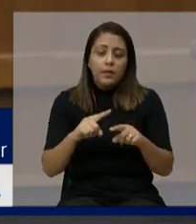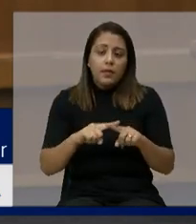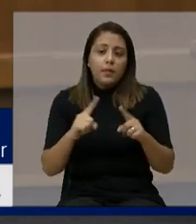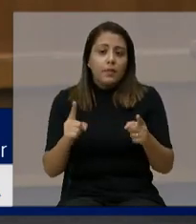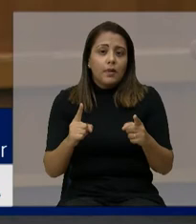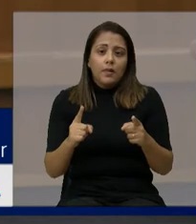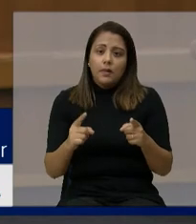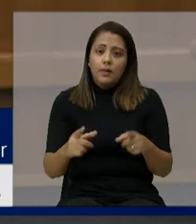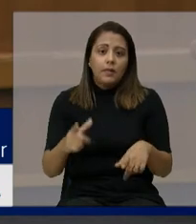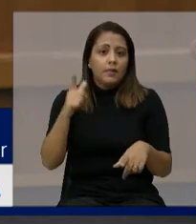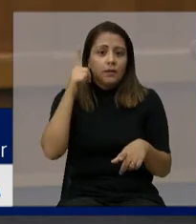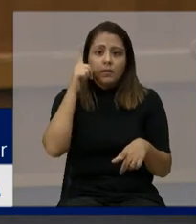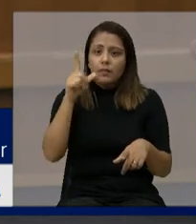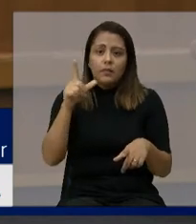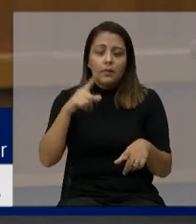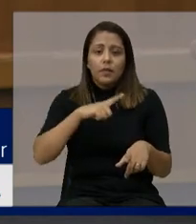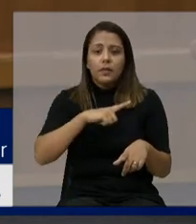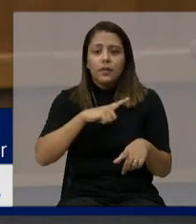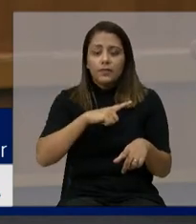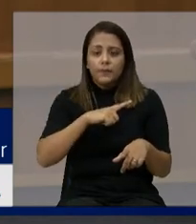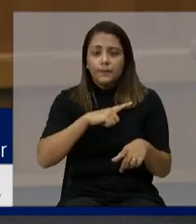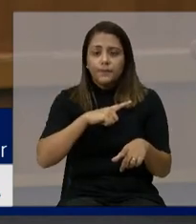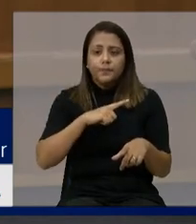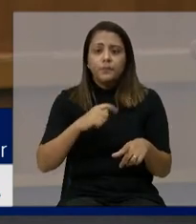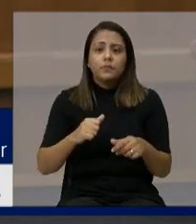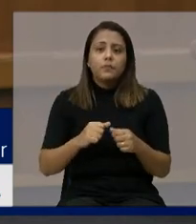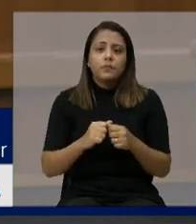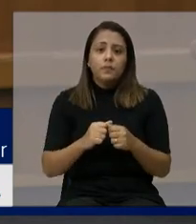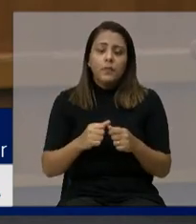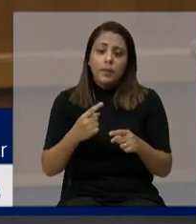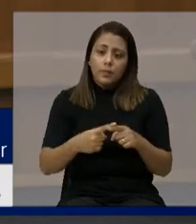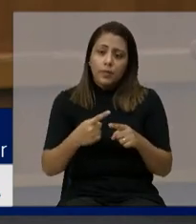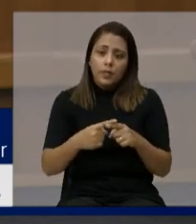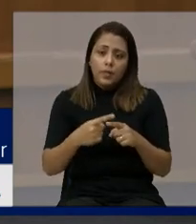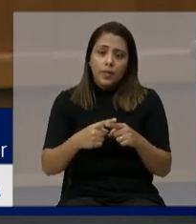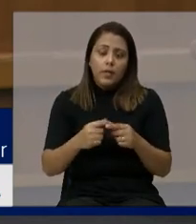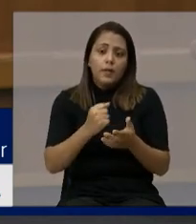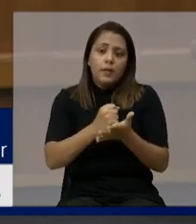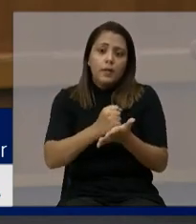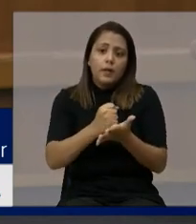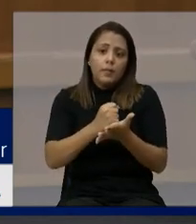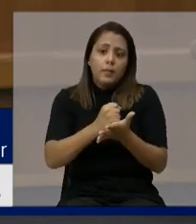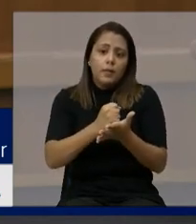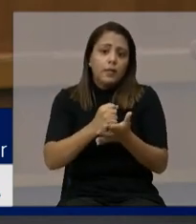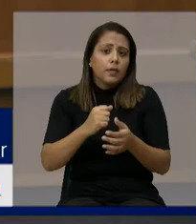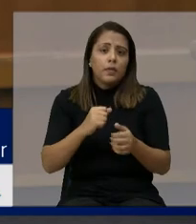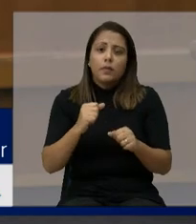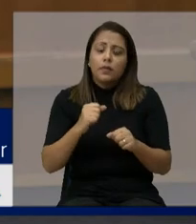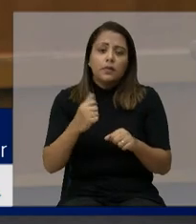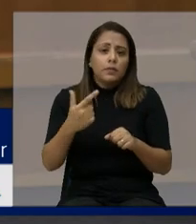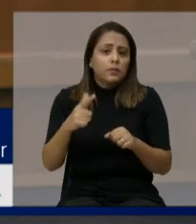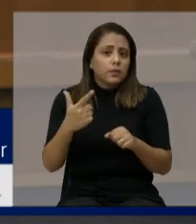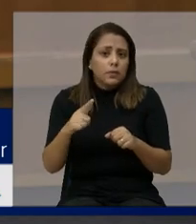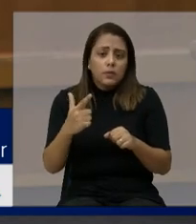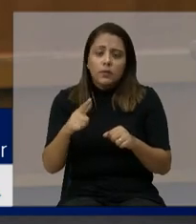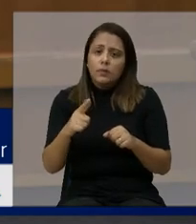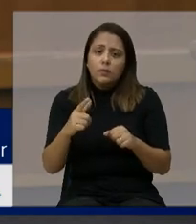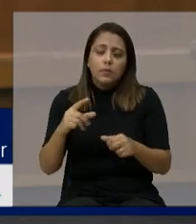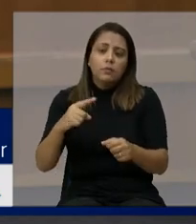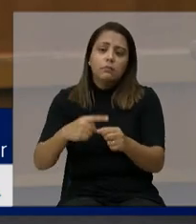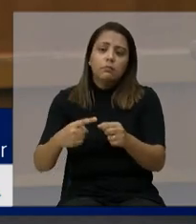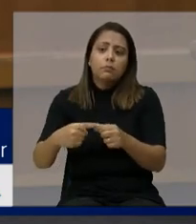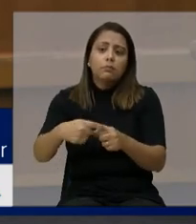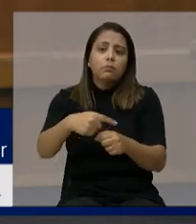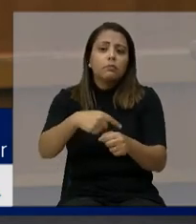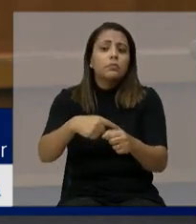ser medicadas, presidente. Estão deixando bem claro que esse medicamento não é da rede municipal e também não é da rede estadual, sim da rede